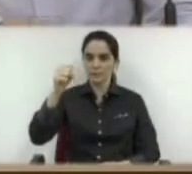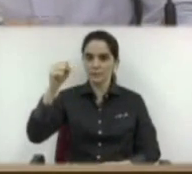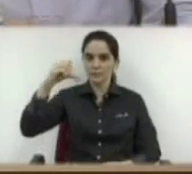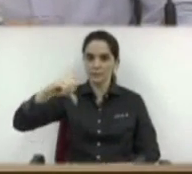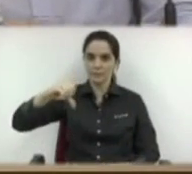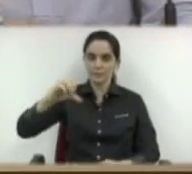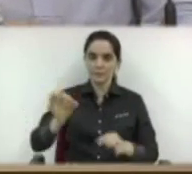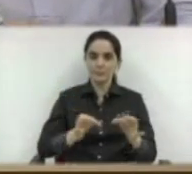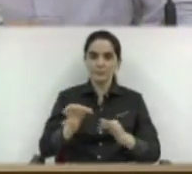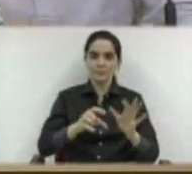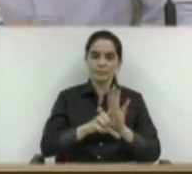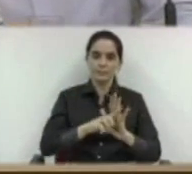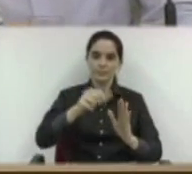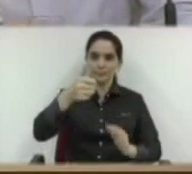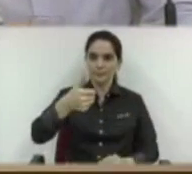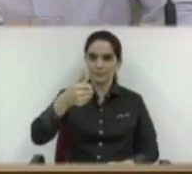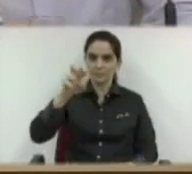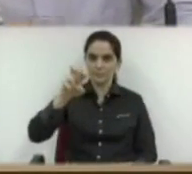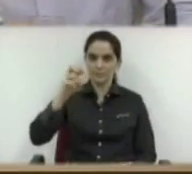289/2015 ao projeto de lei